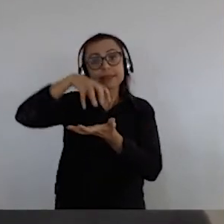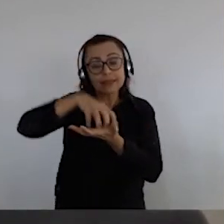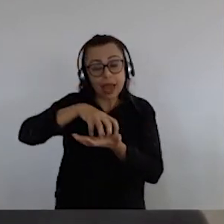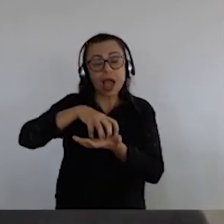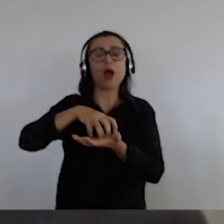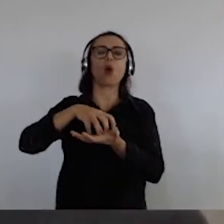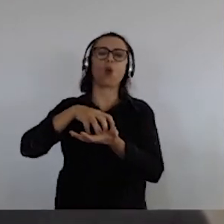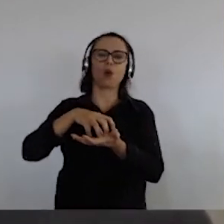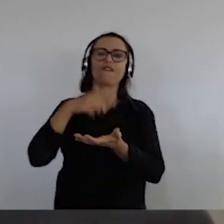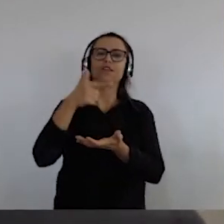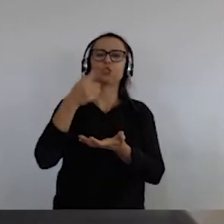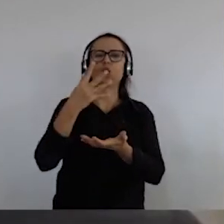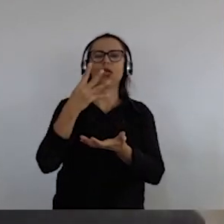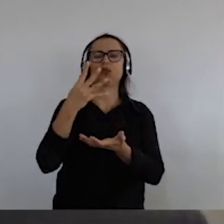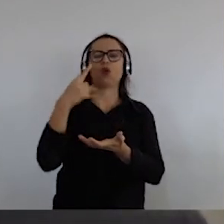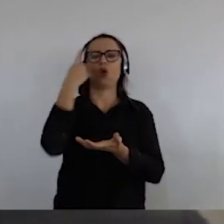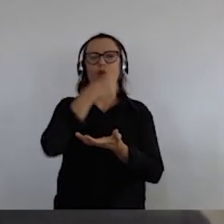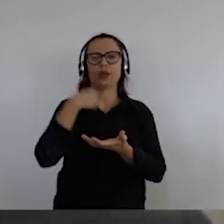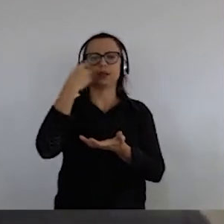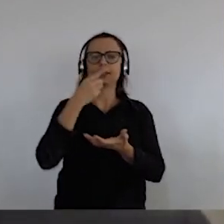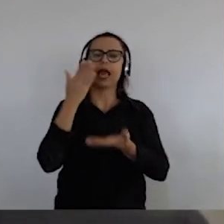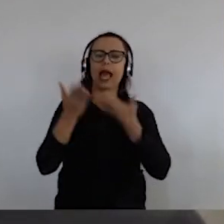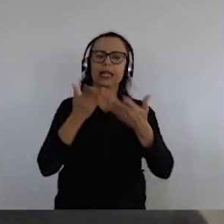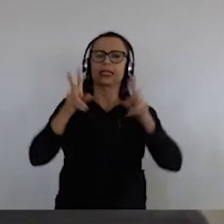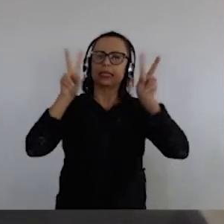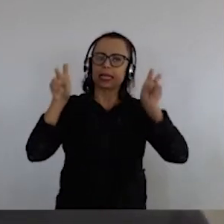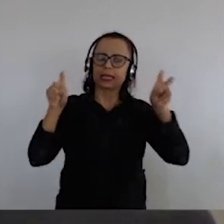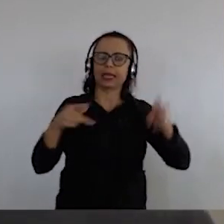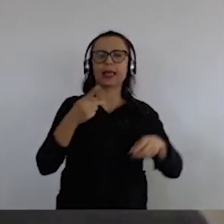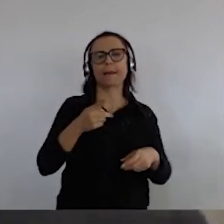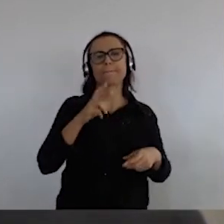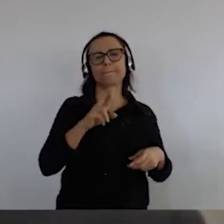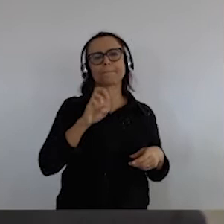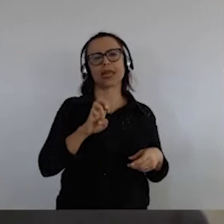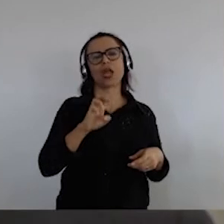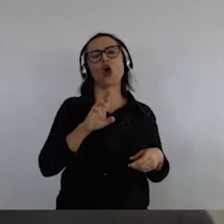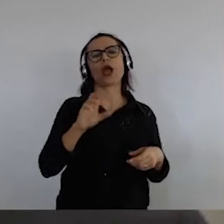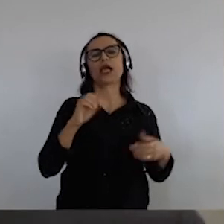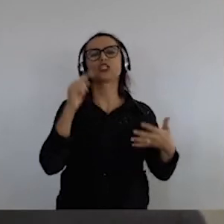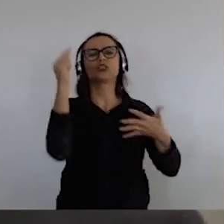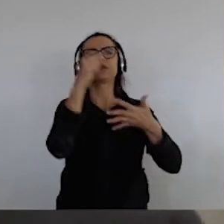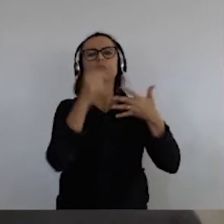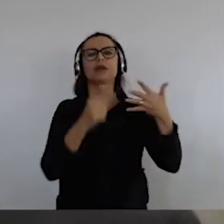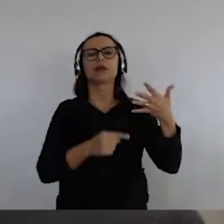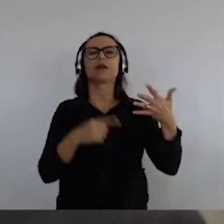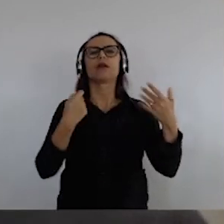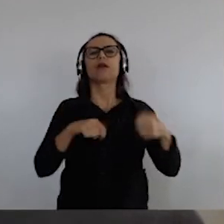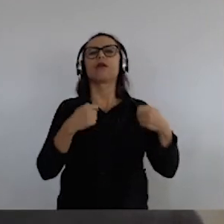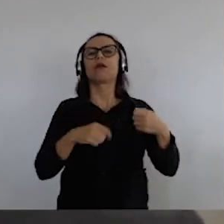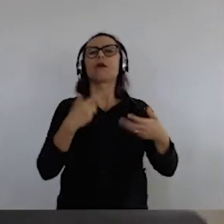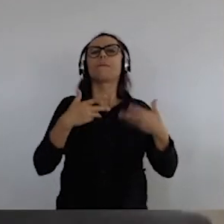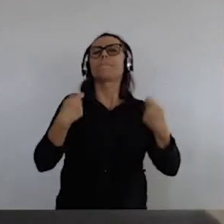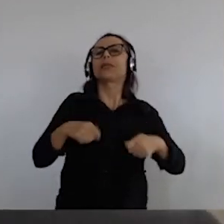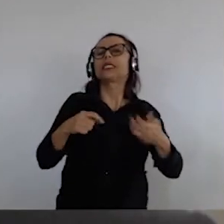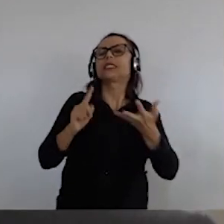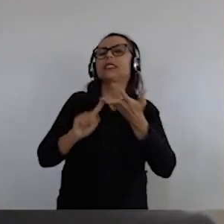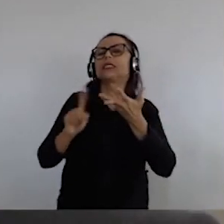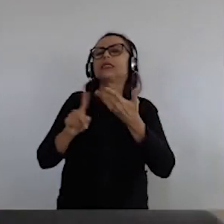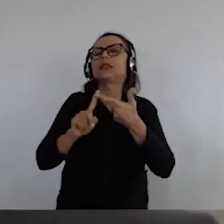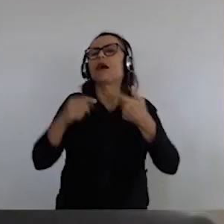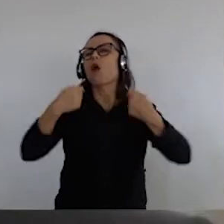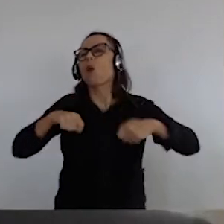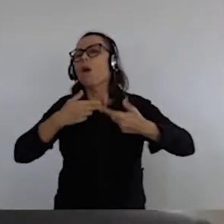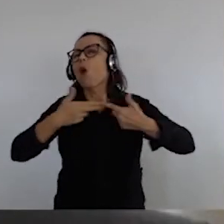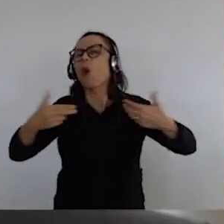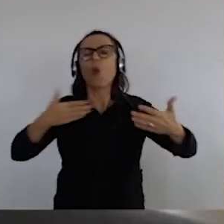plantão 24 horas. Nós temos permanentemente procuradores em plantão para atender